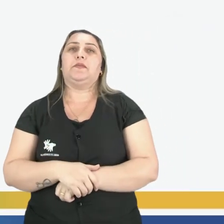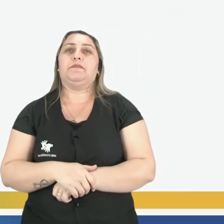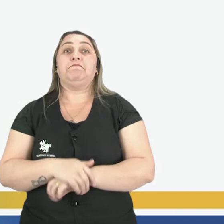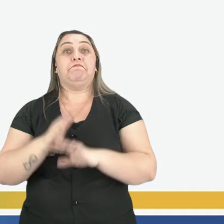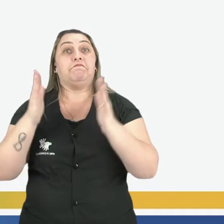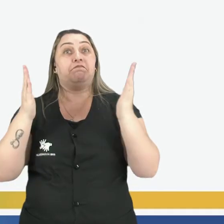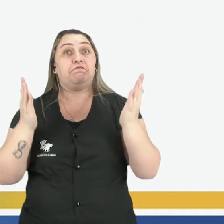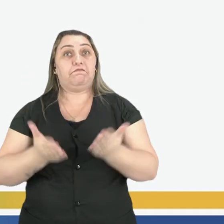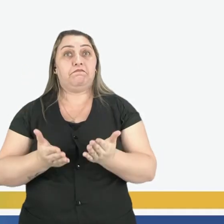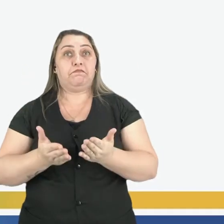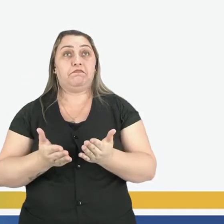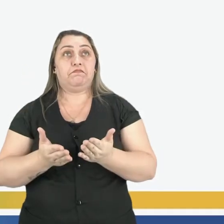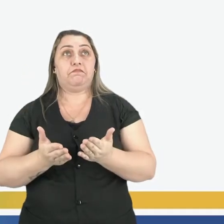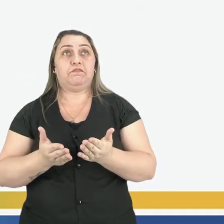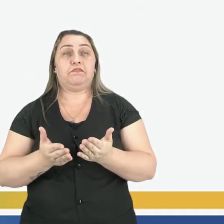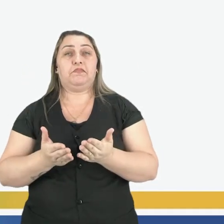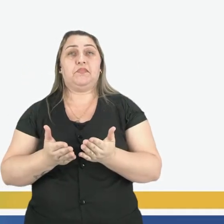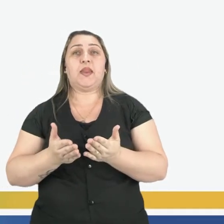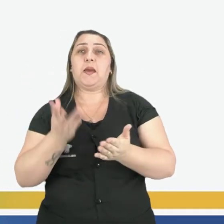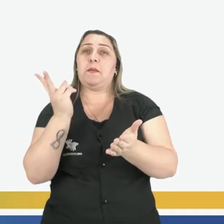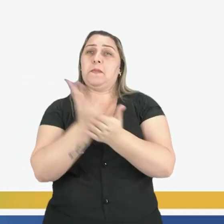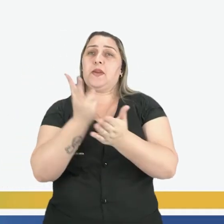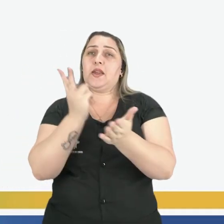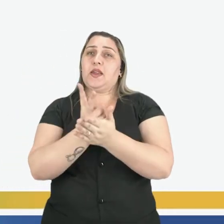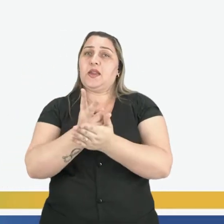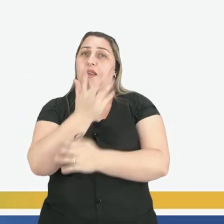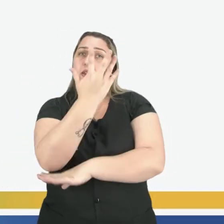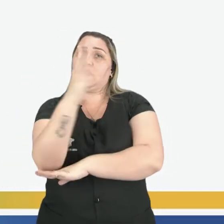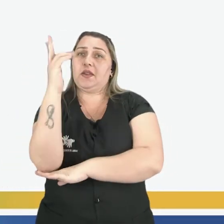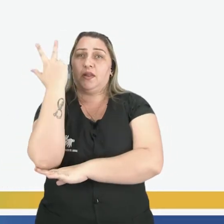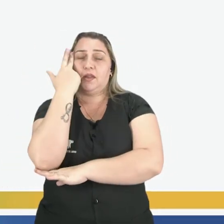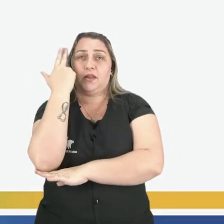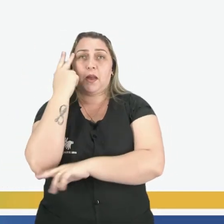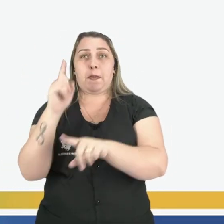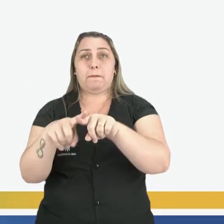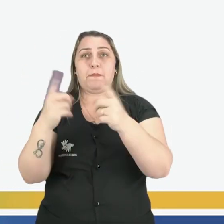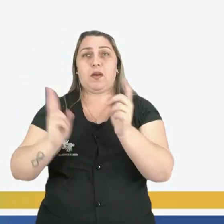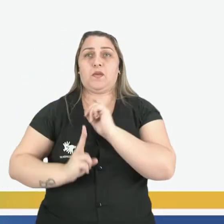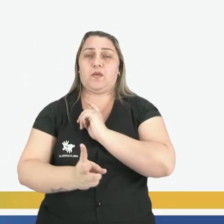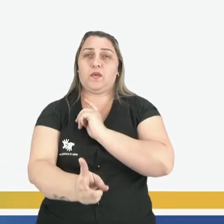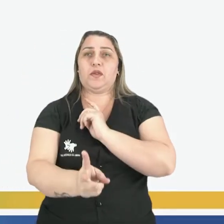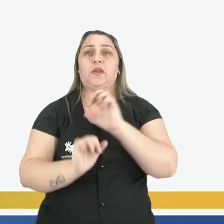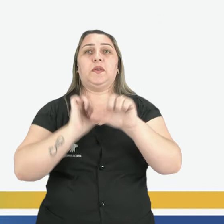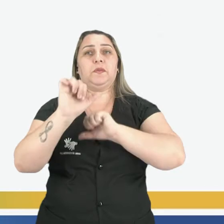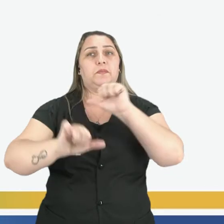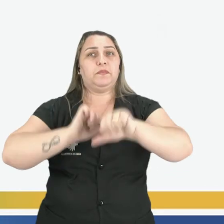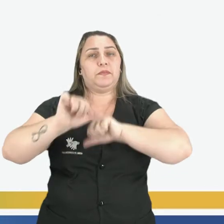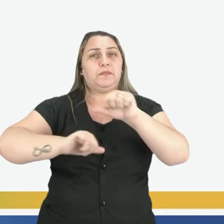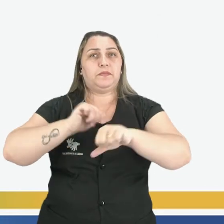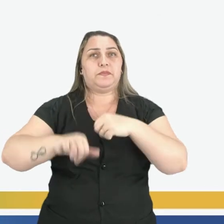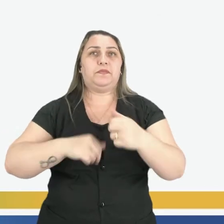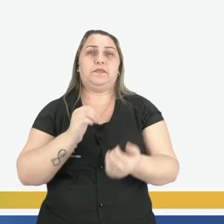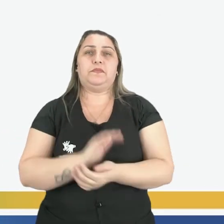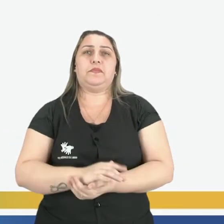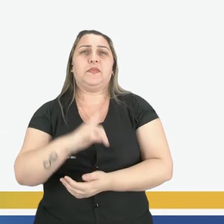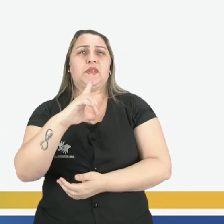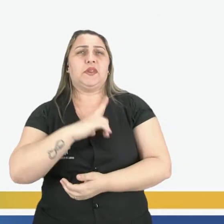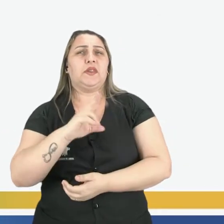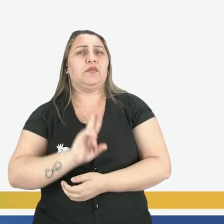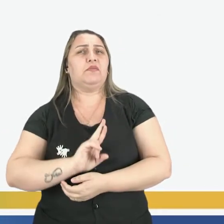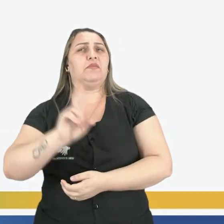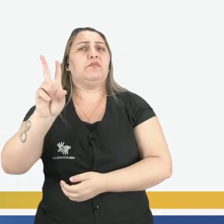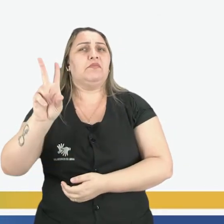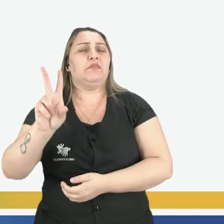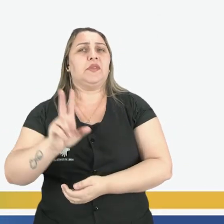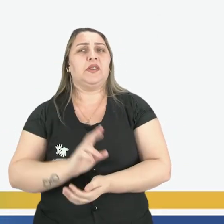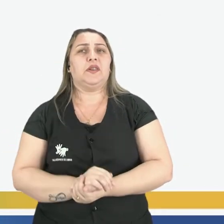E agora? É a mesma paisagem, porém ela continua se modificando. O que tem de diferente